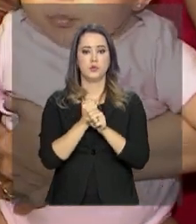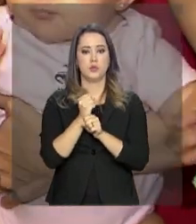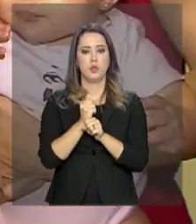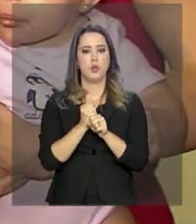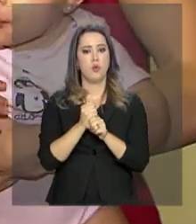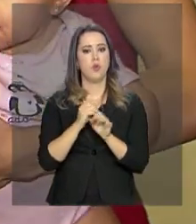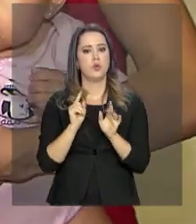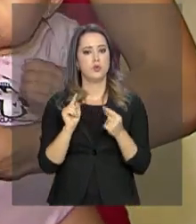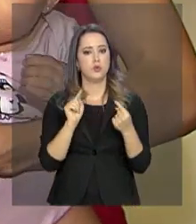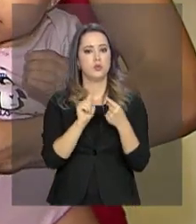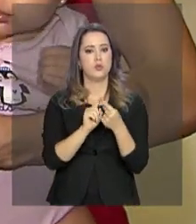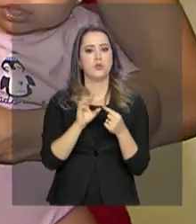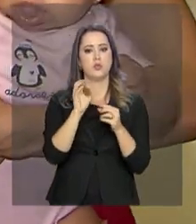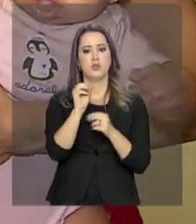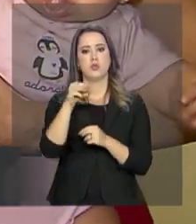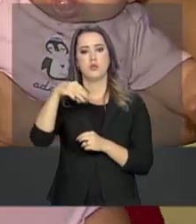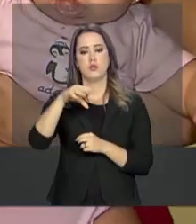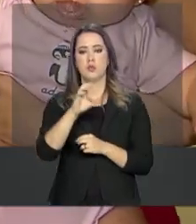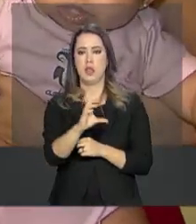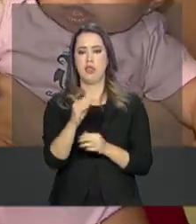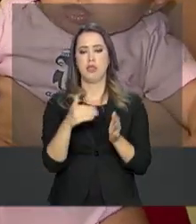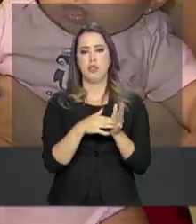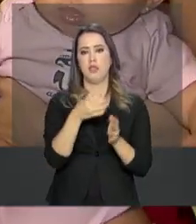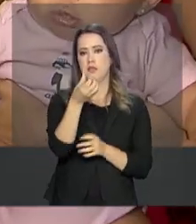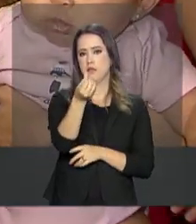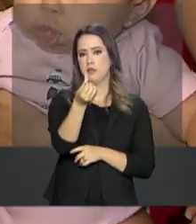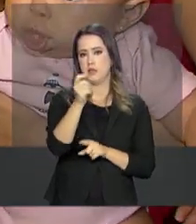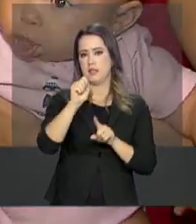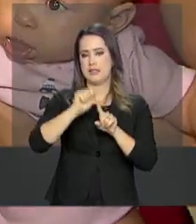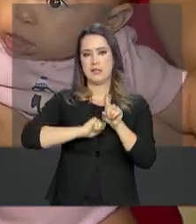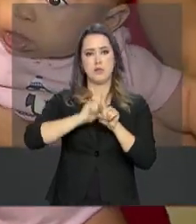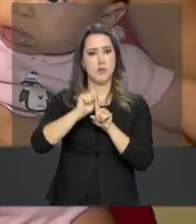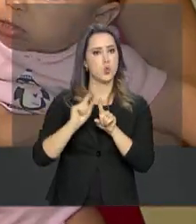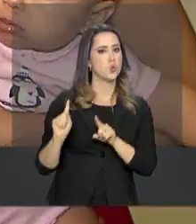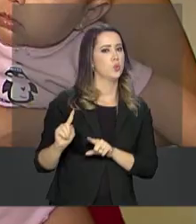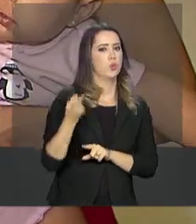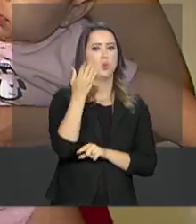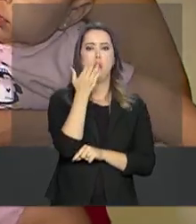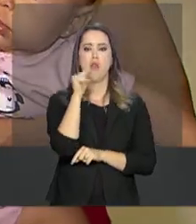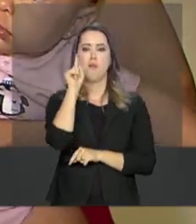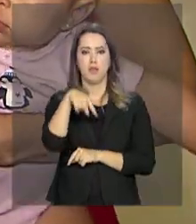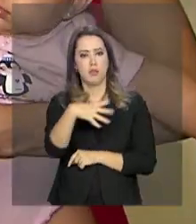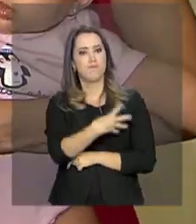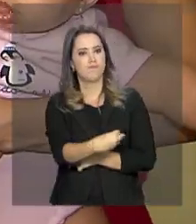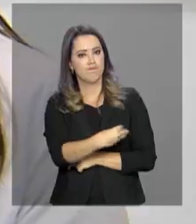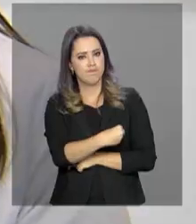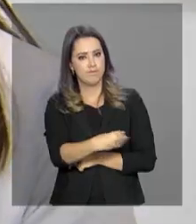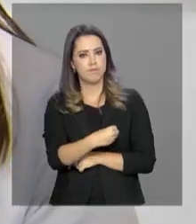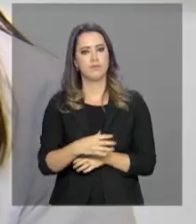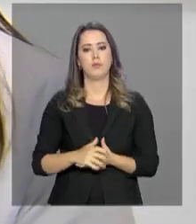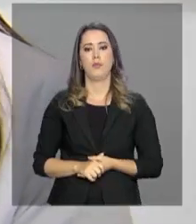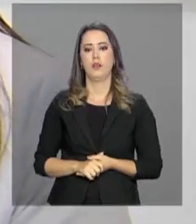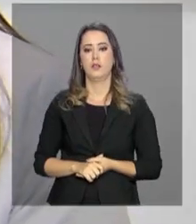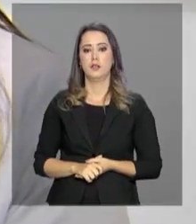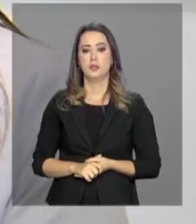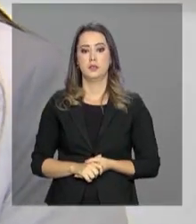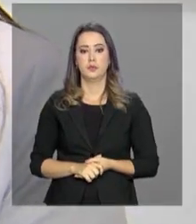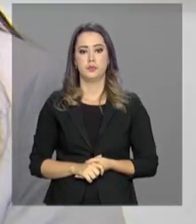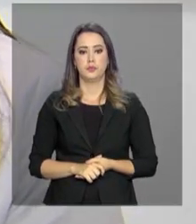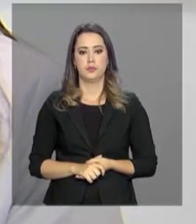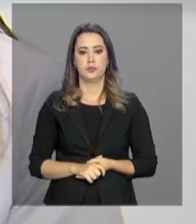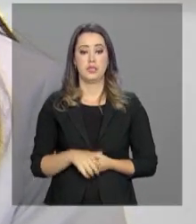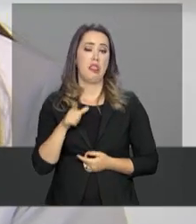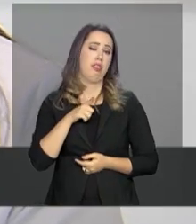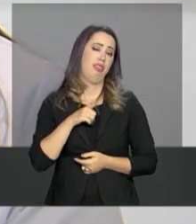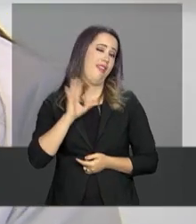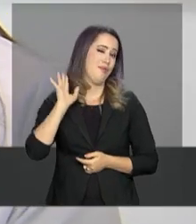Organização Mundial da Saúde. E até os 6 meses, o único alimento da Maitê vai ser o leite materno. Nós temos